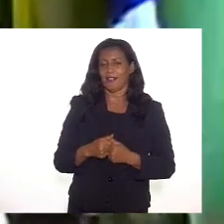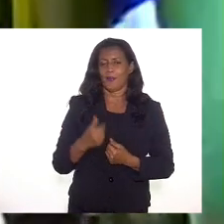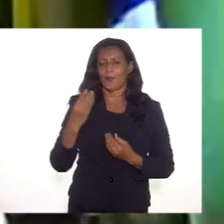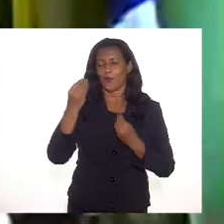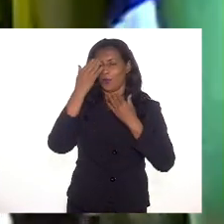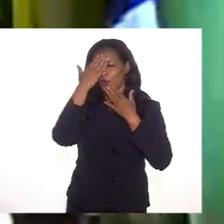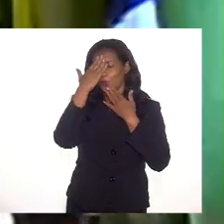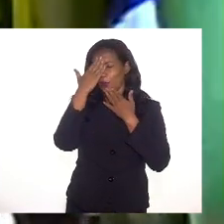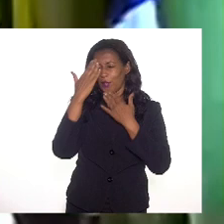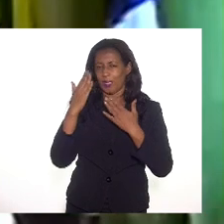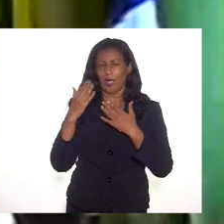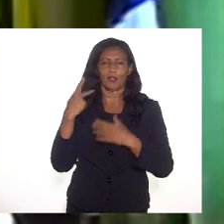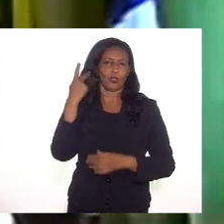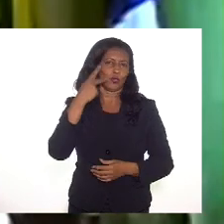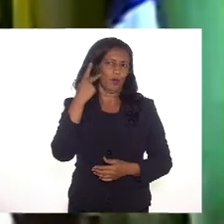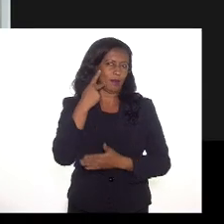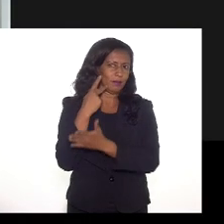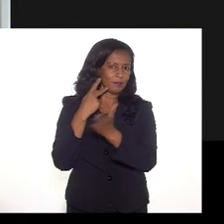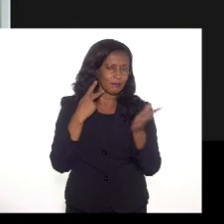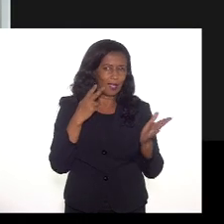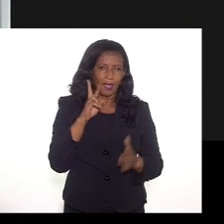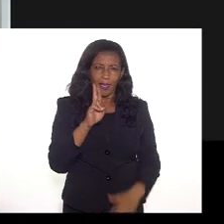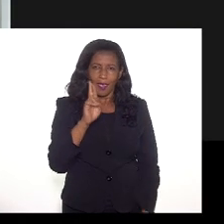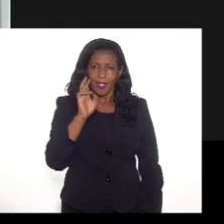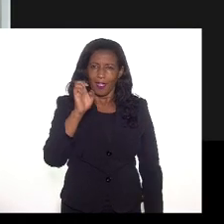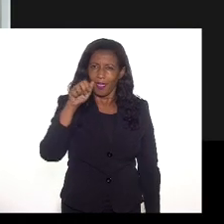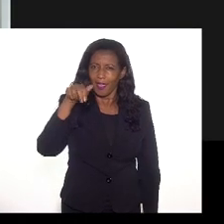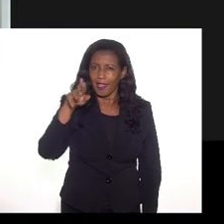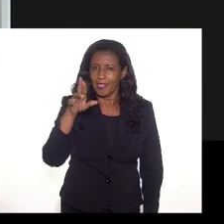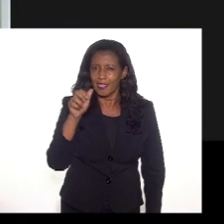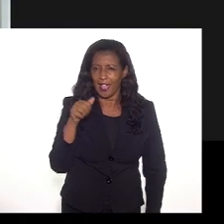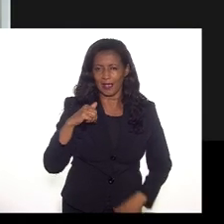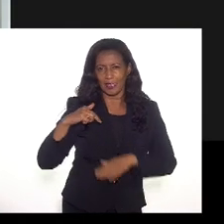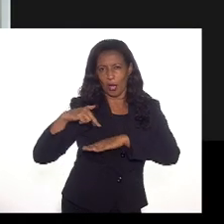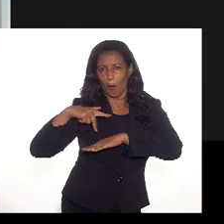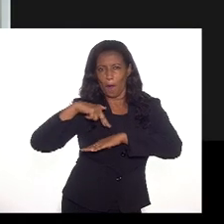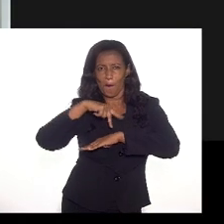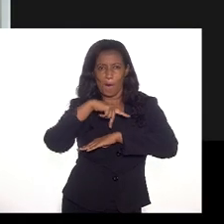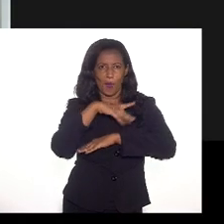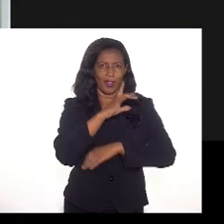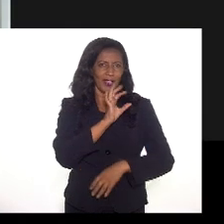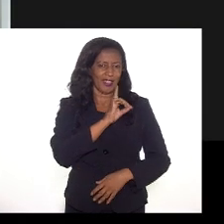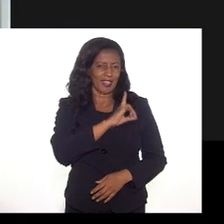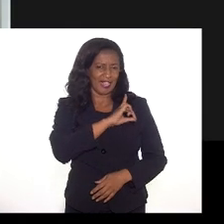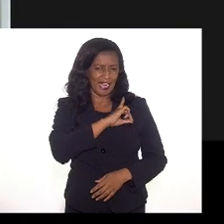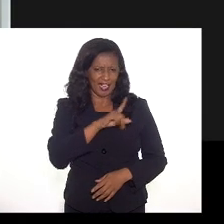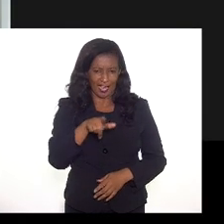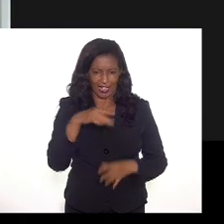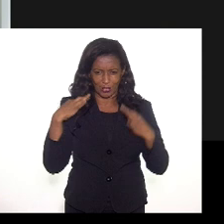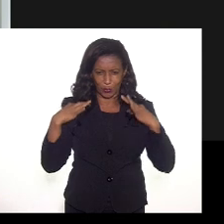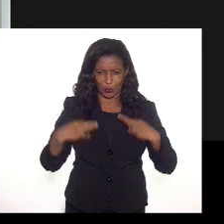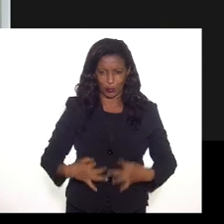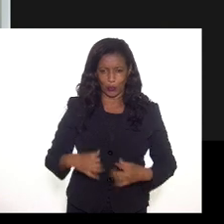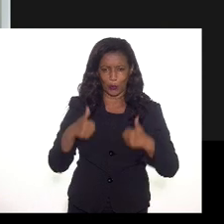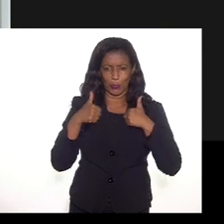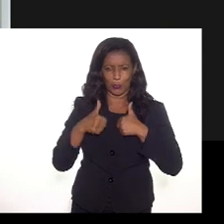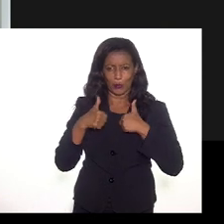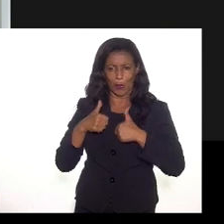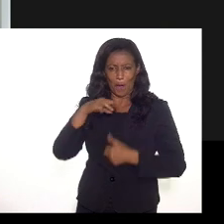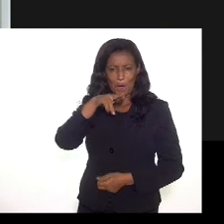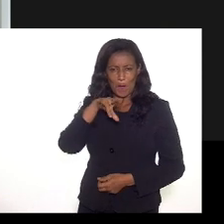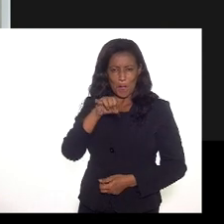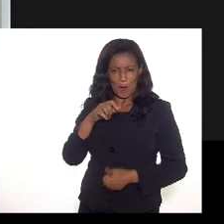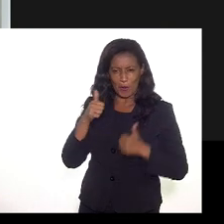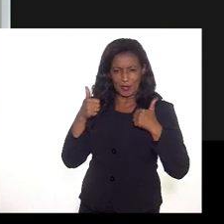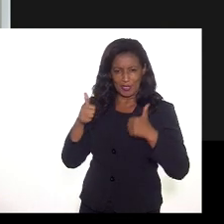a todas as parlamentares. Olha aqui, a Renata, que um desfile de moda, a minha delegada, desfile de moda, a Mônica, desfile de moda,